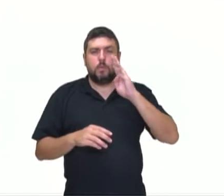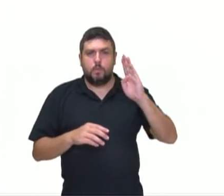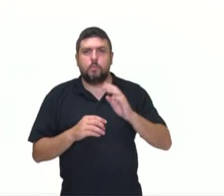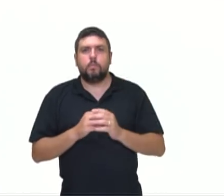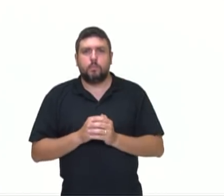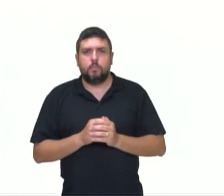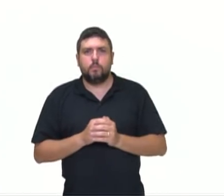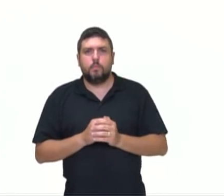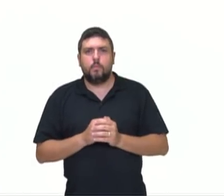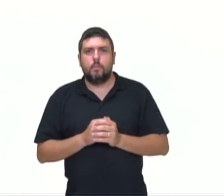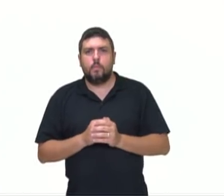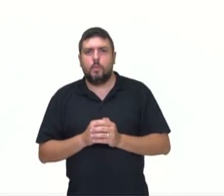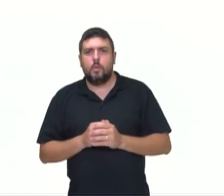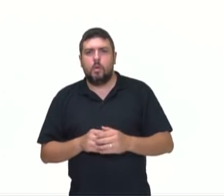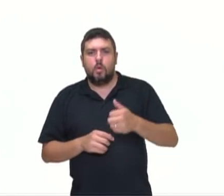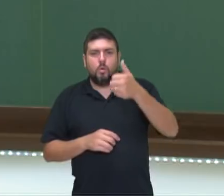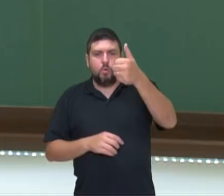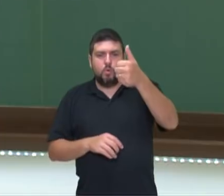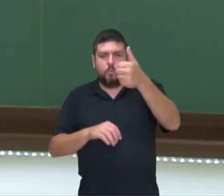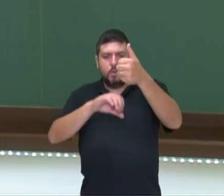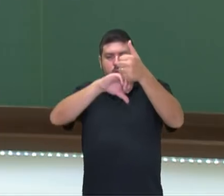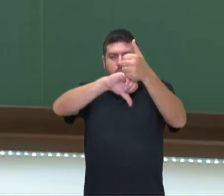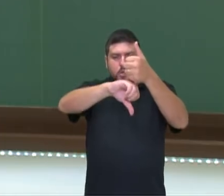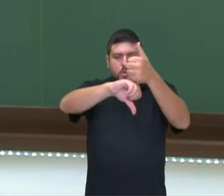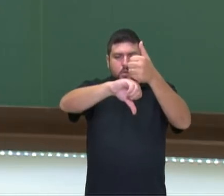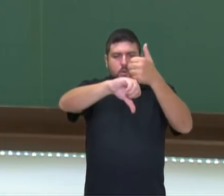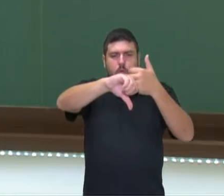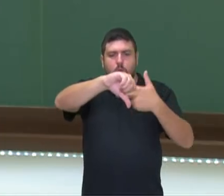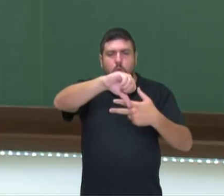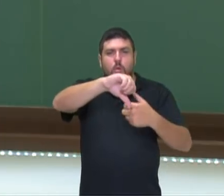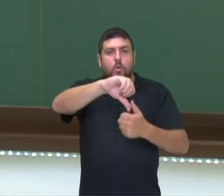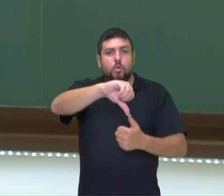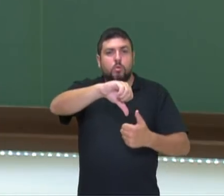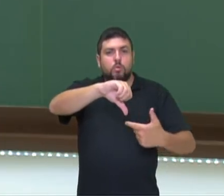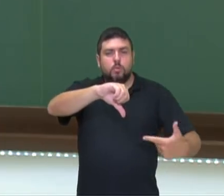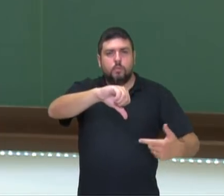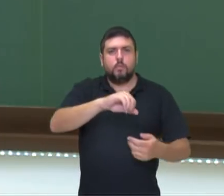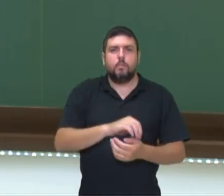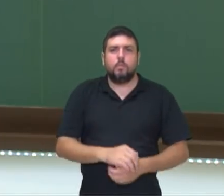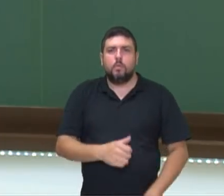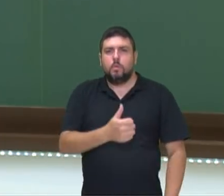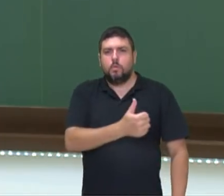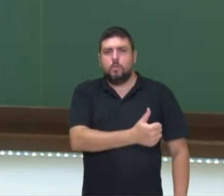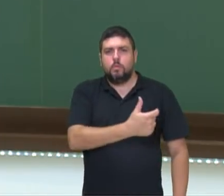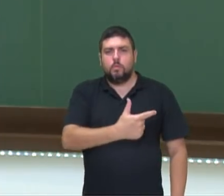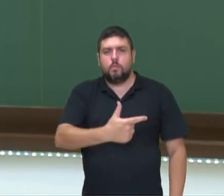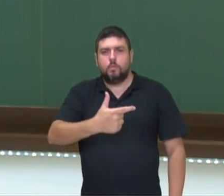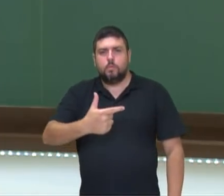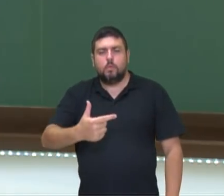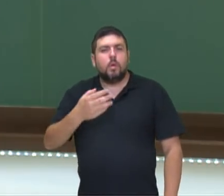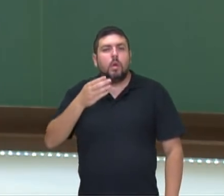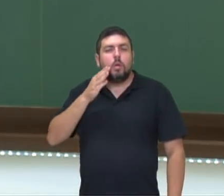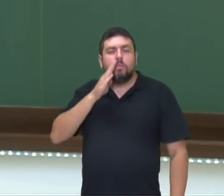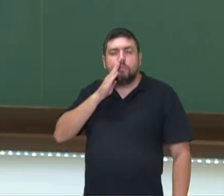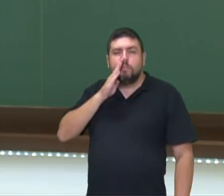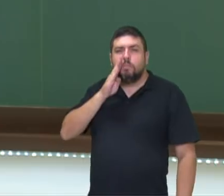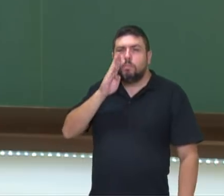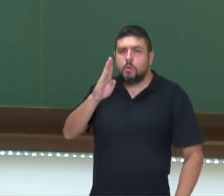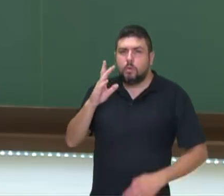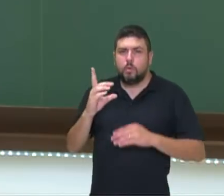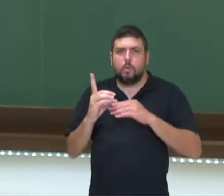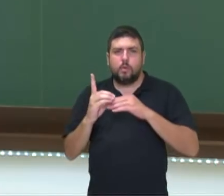bilhões. 1 com mais 9 com mais 2, 12. Então, eu tenho 122 bilhões de